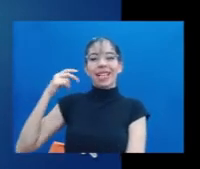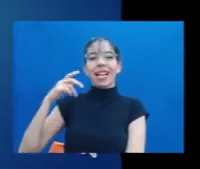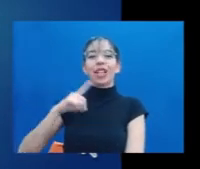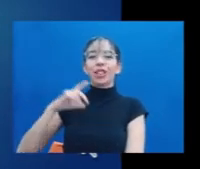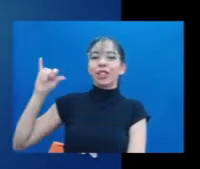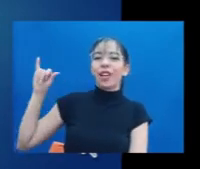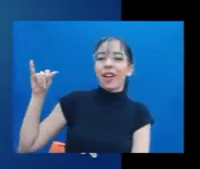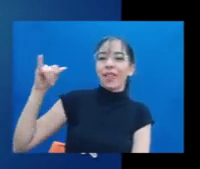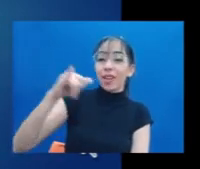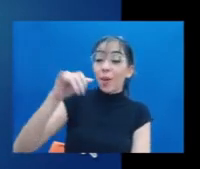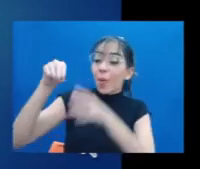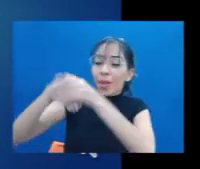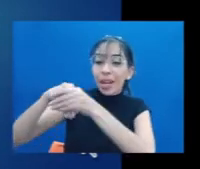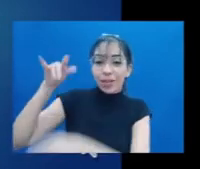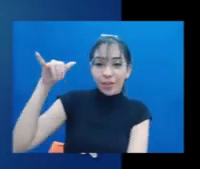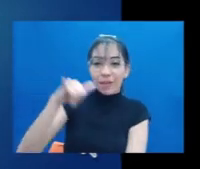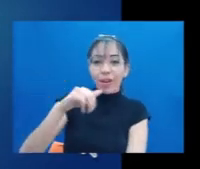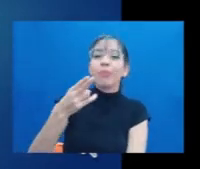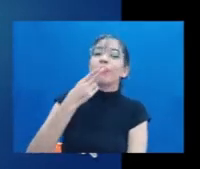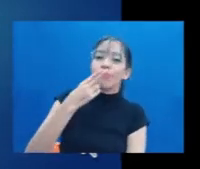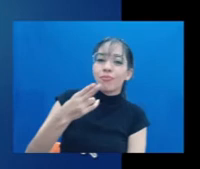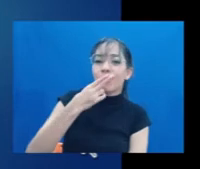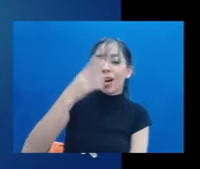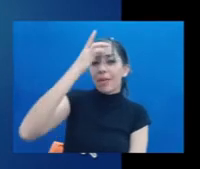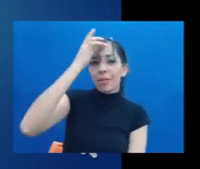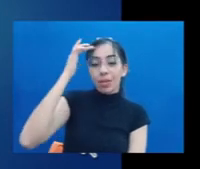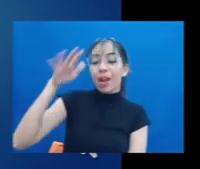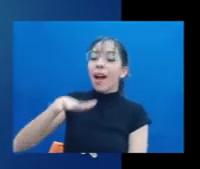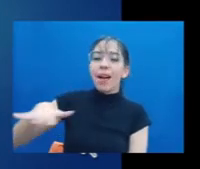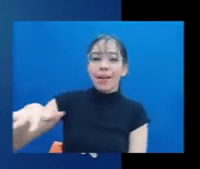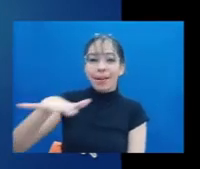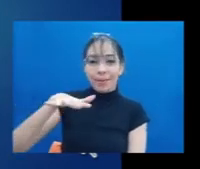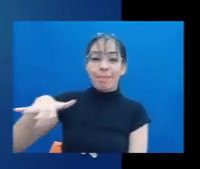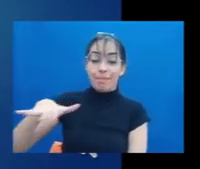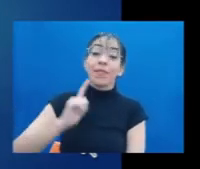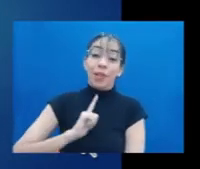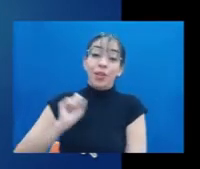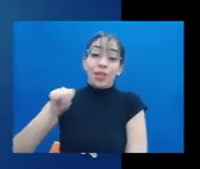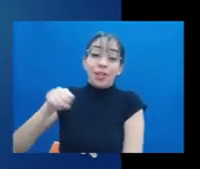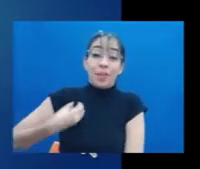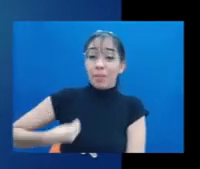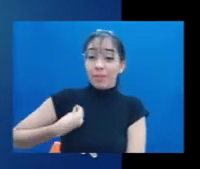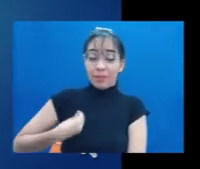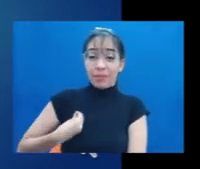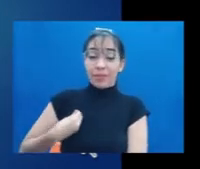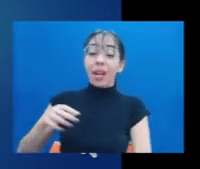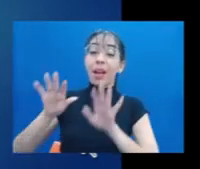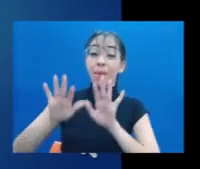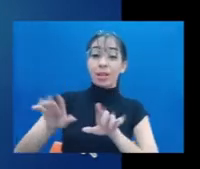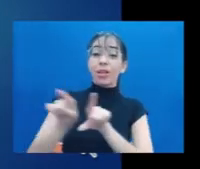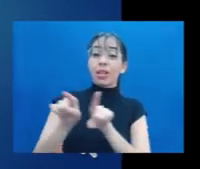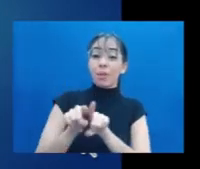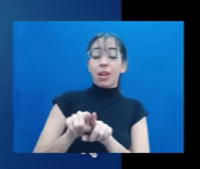de um avião. Vocês conseguem imaginar algo dessa natureza? A pessoa fumar dentro de um avião? O avião tinha a ala de fumantes, não fumantes, mas vocês